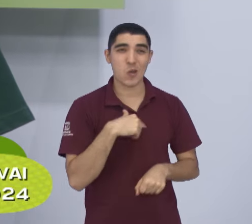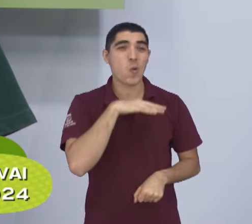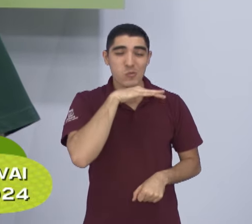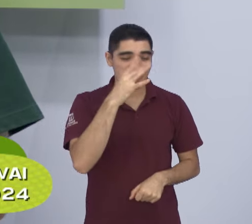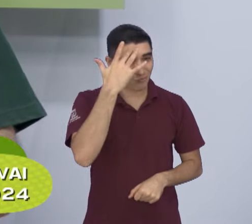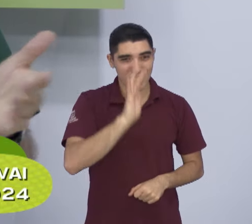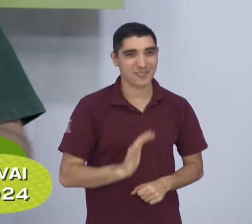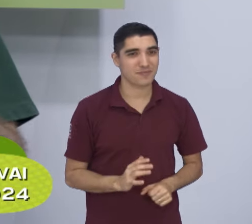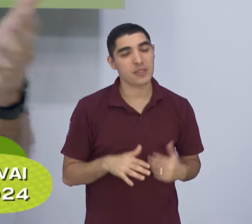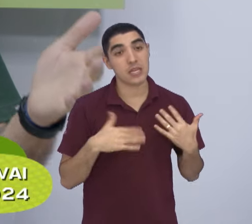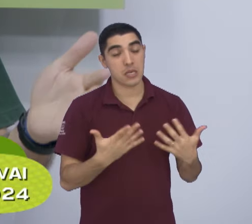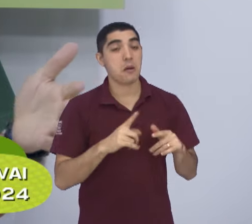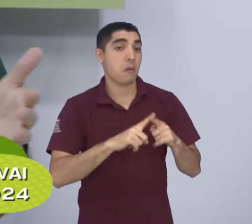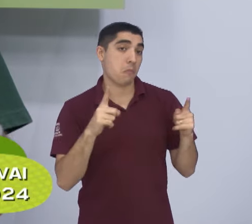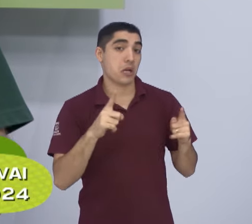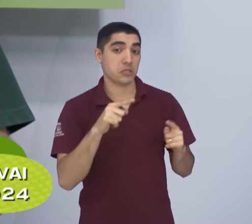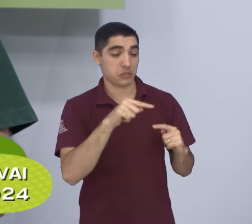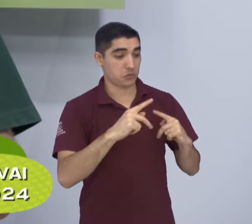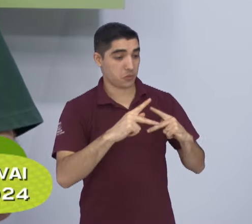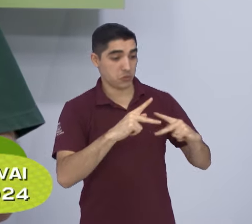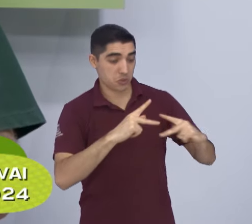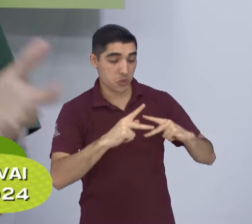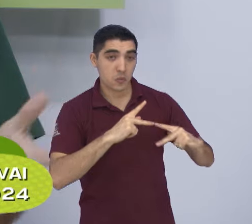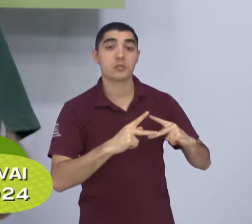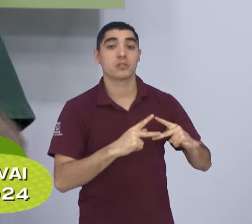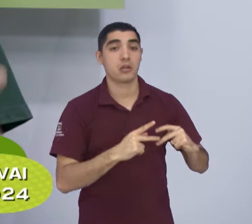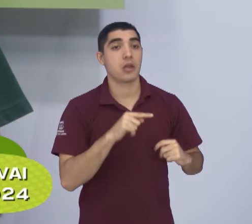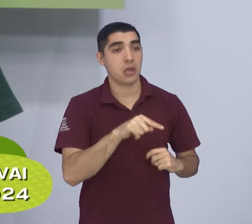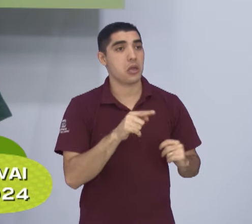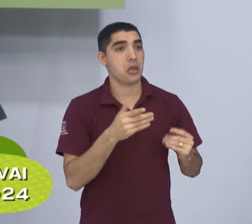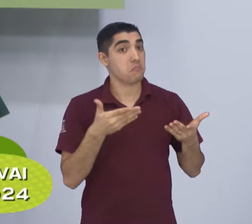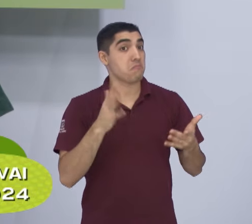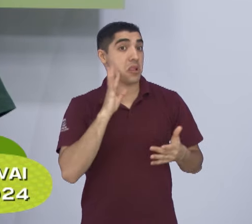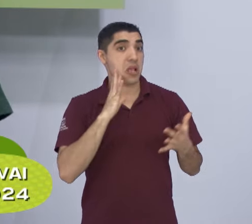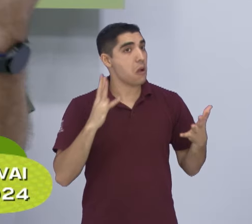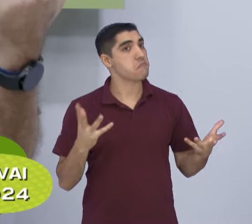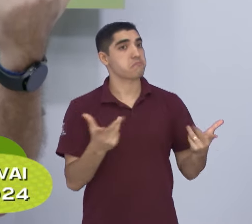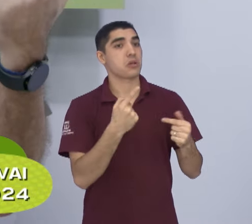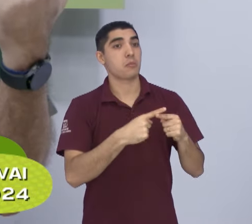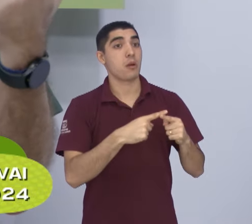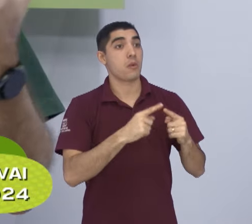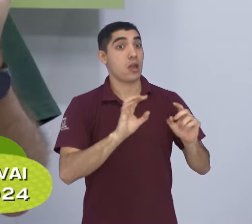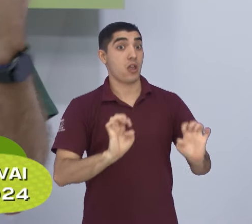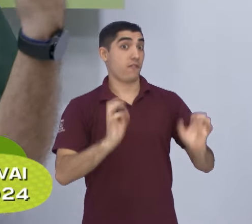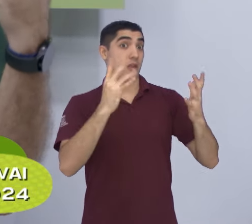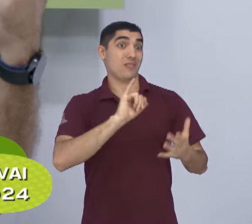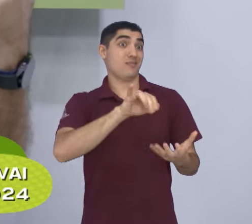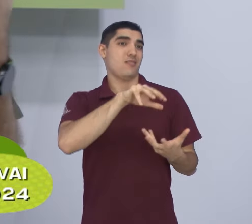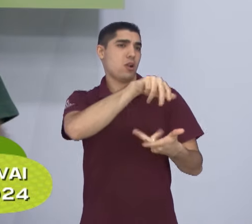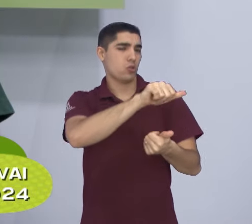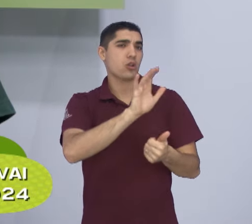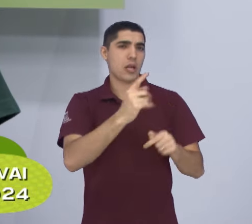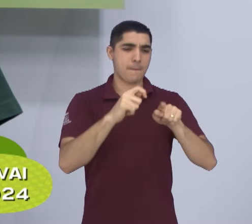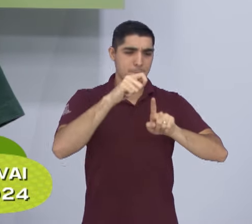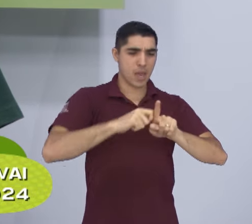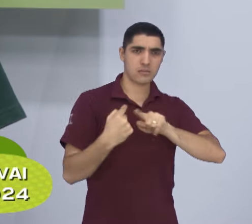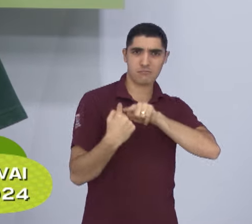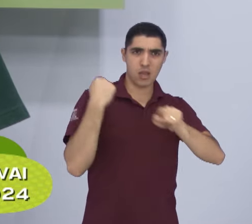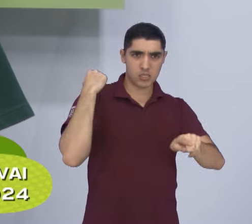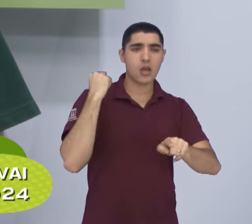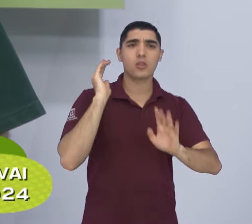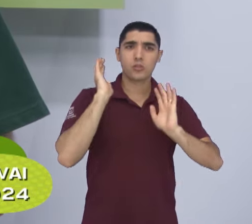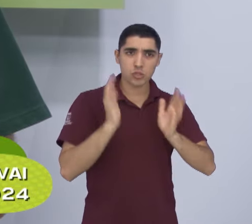é legal. Coloca o São José, né, nessa questão, né, de eventos internacionais. Já teve acho que no mês passado, outro evento